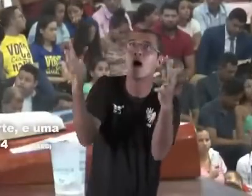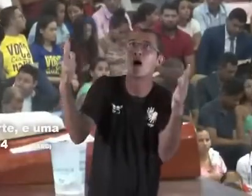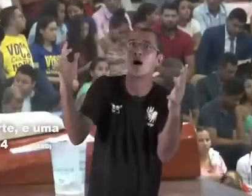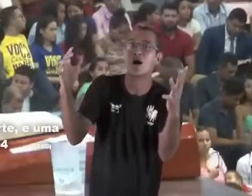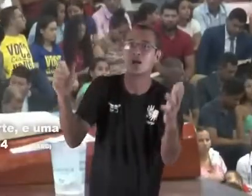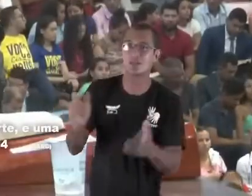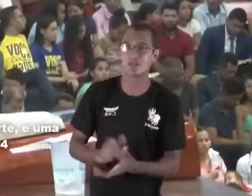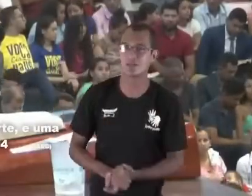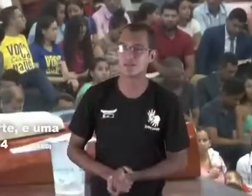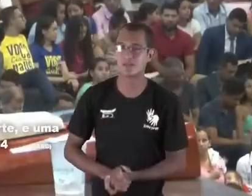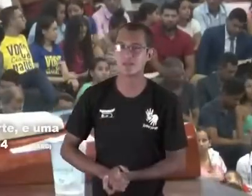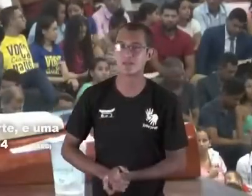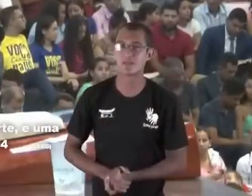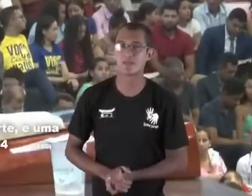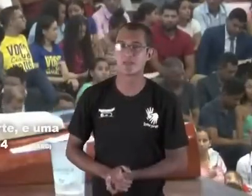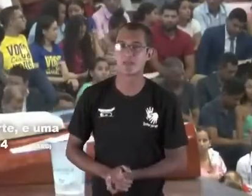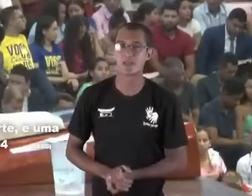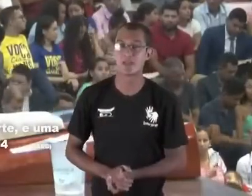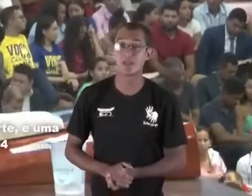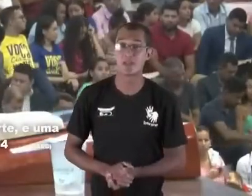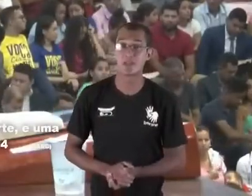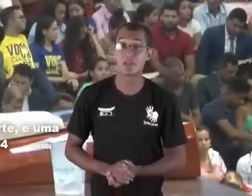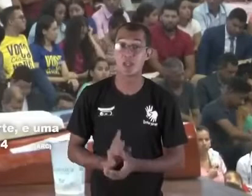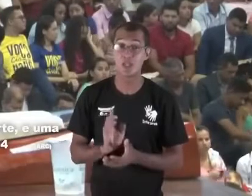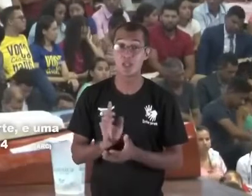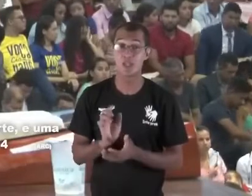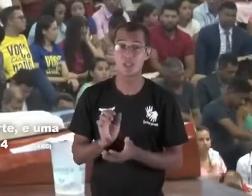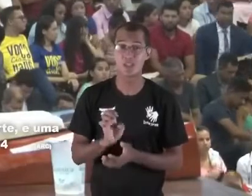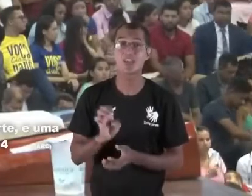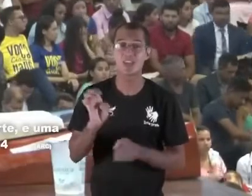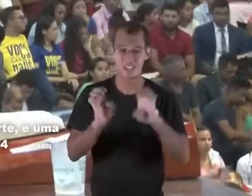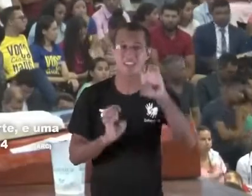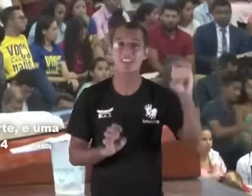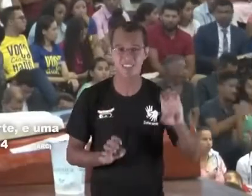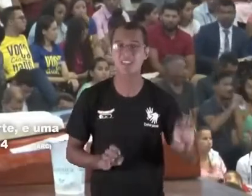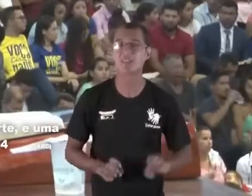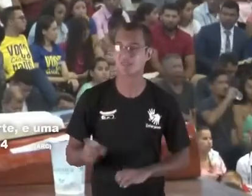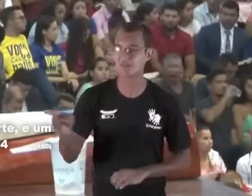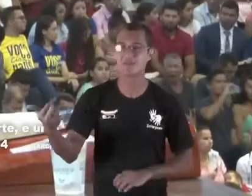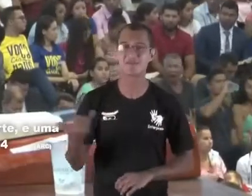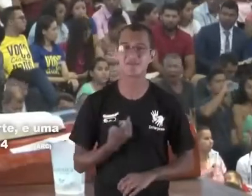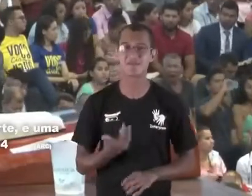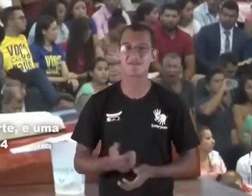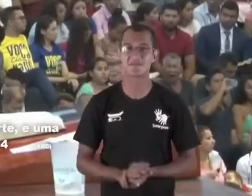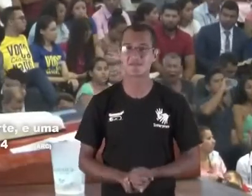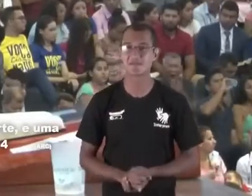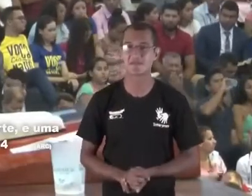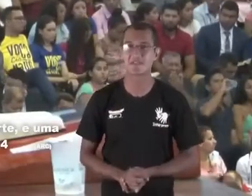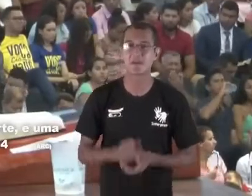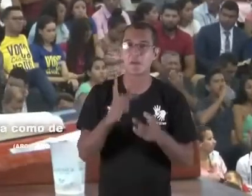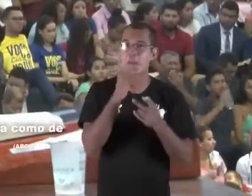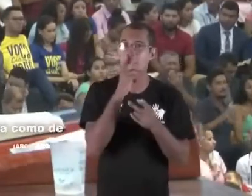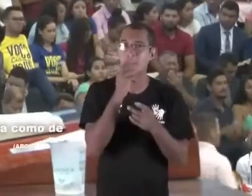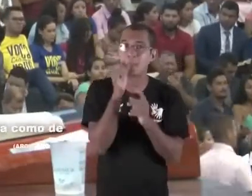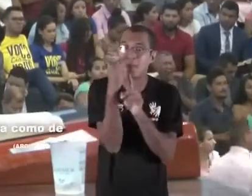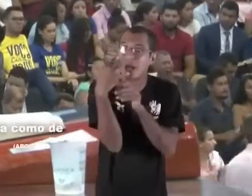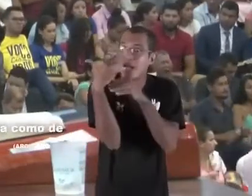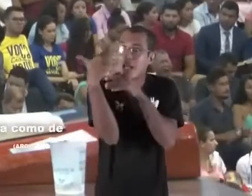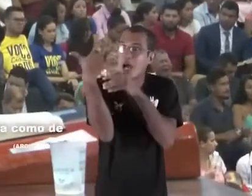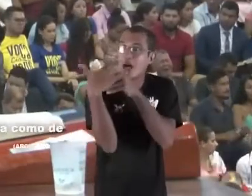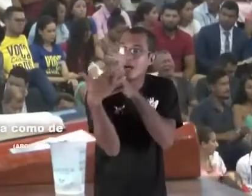redor dela, e no meio disto, uma coisa como um metal brilhante, que